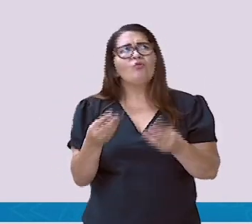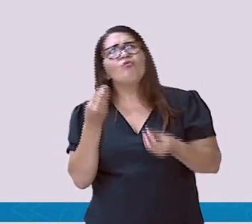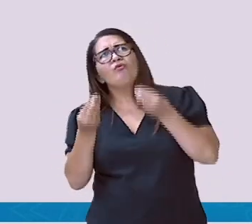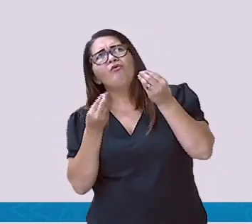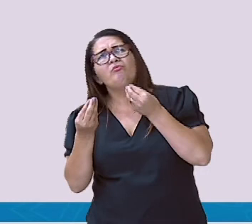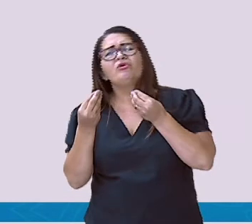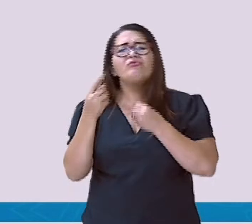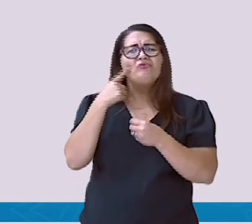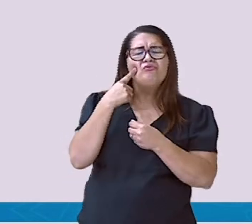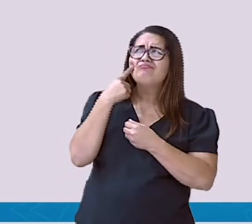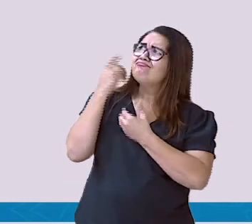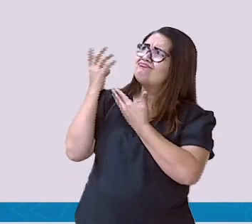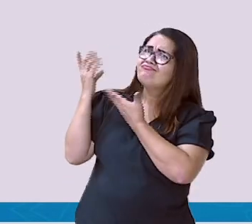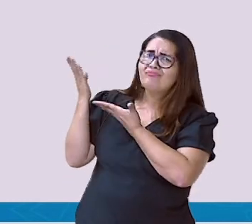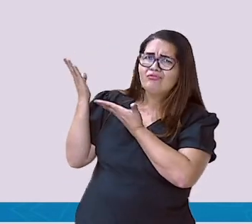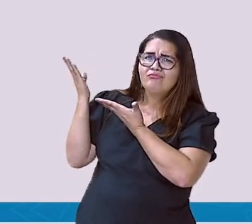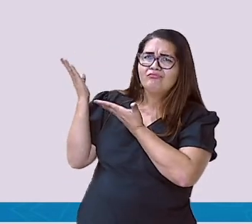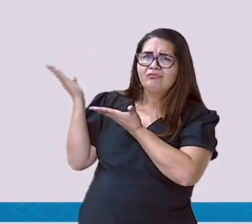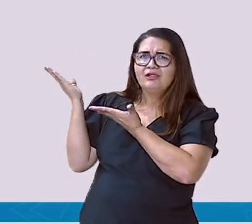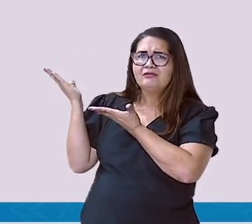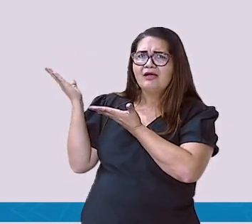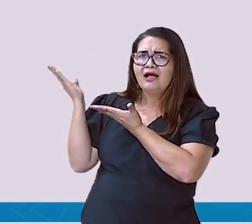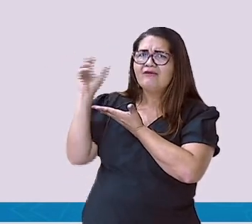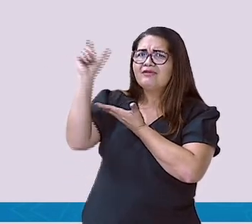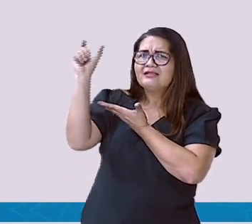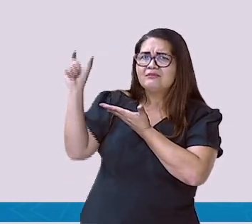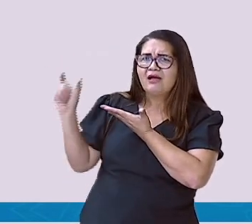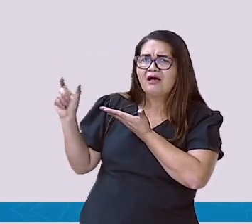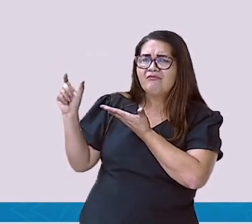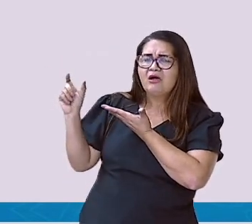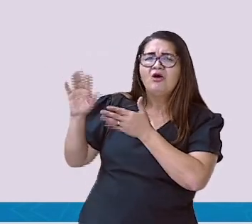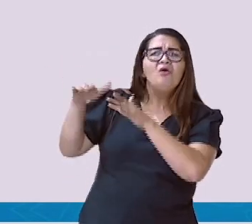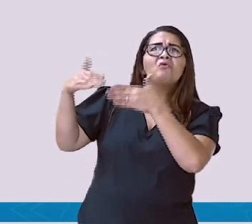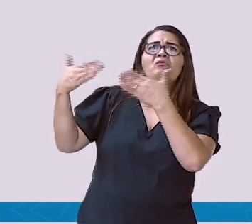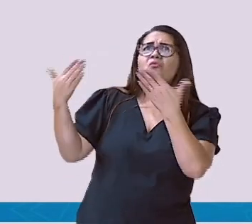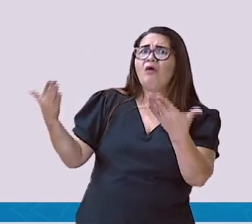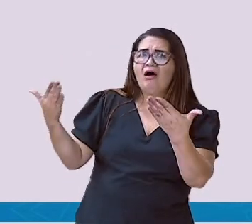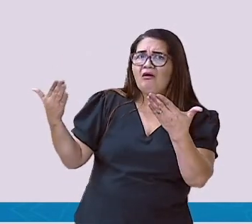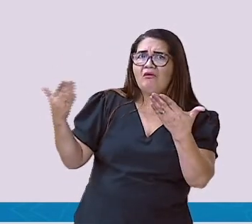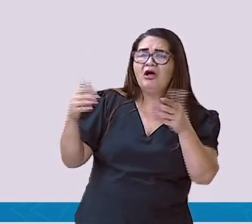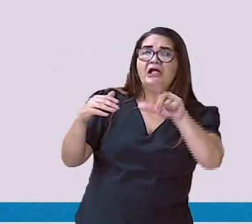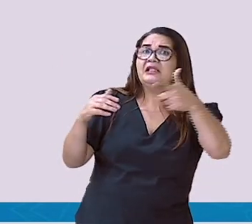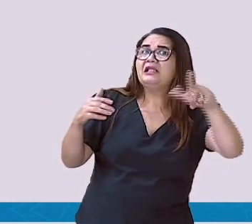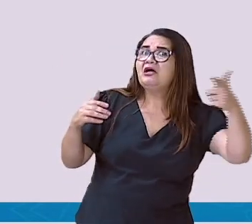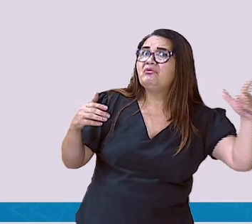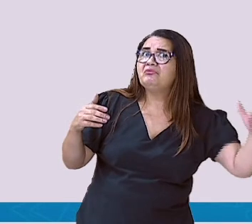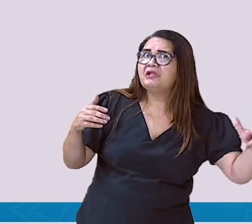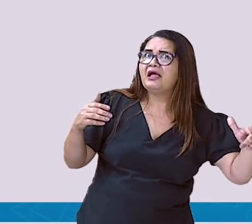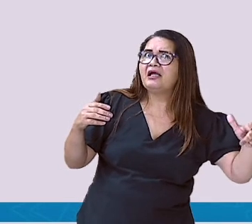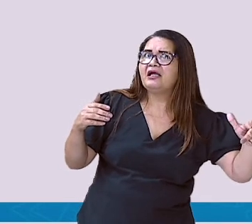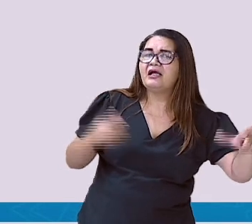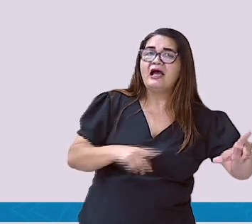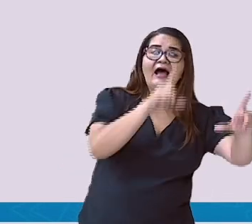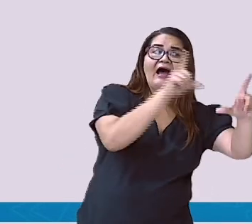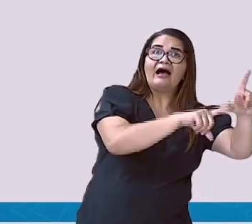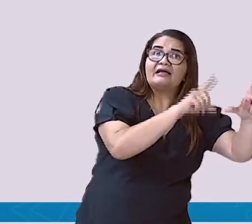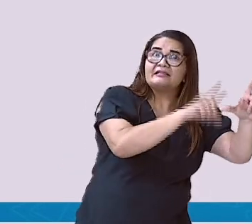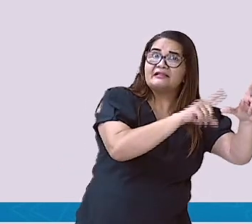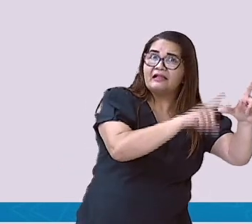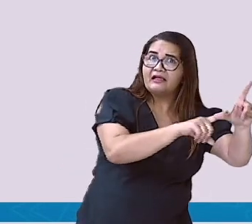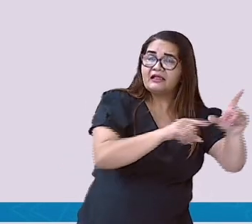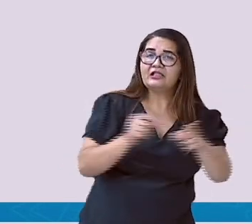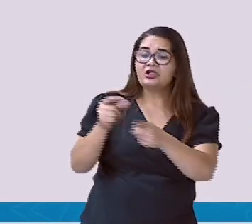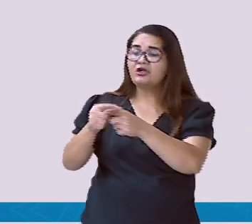saber qual dessas palavras não tem a mesma quantidade de letras